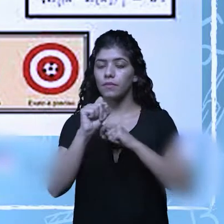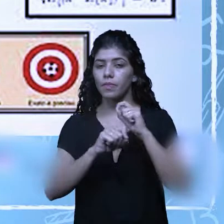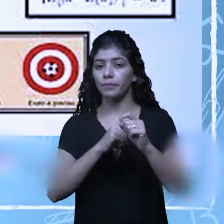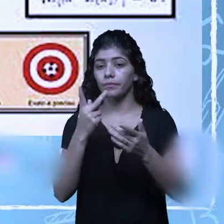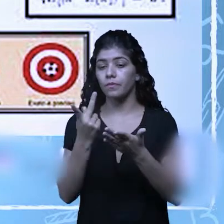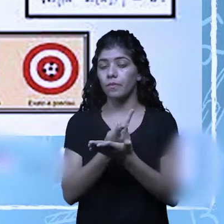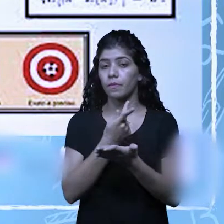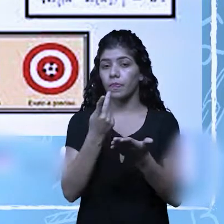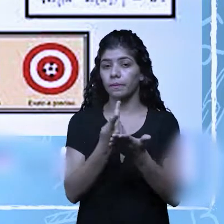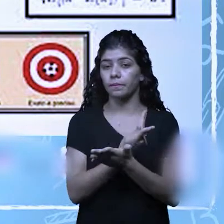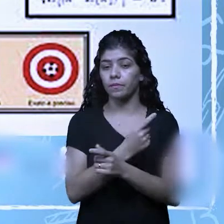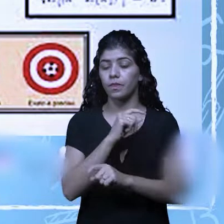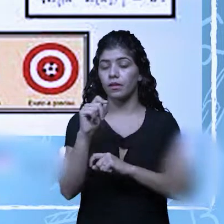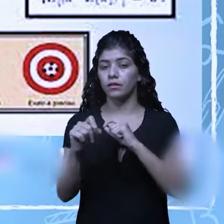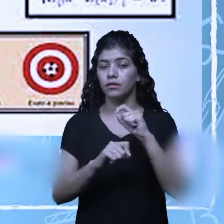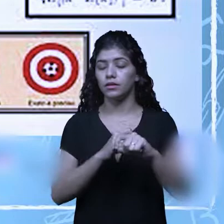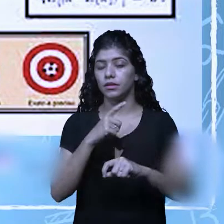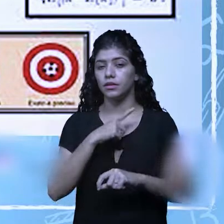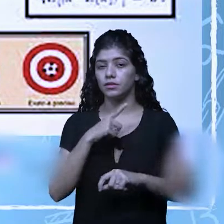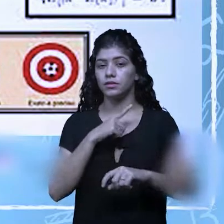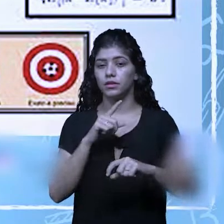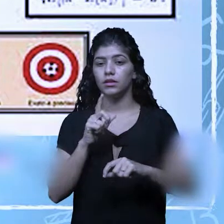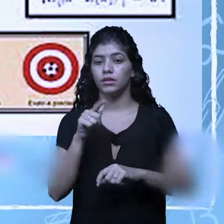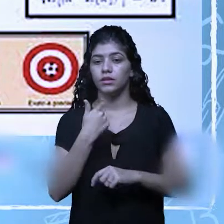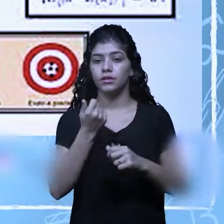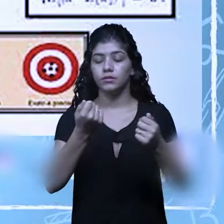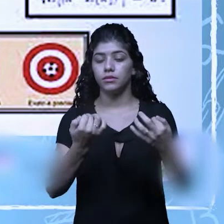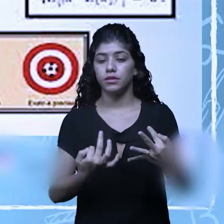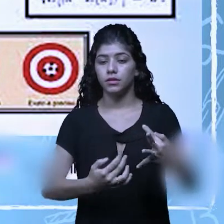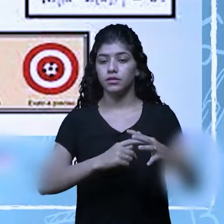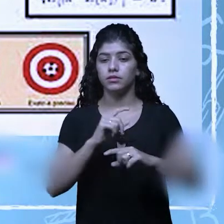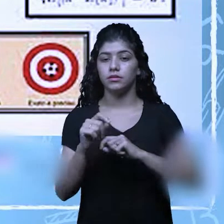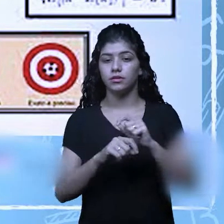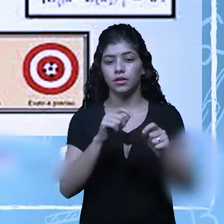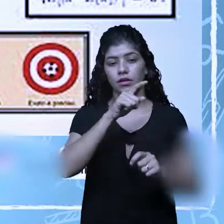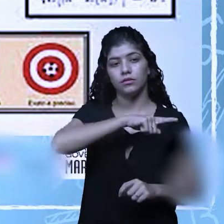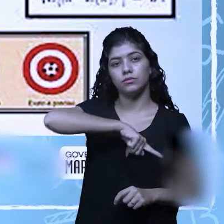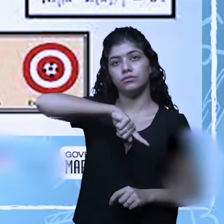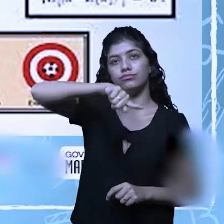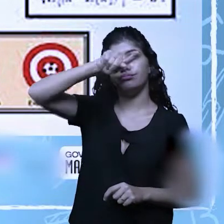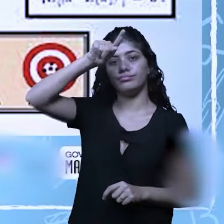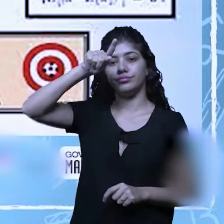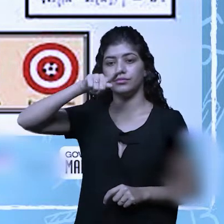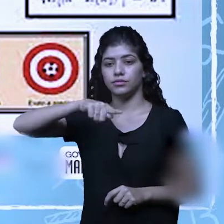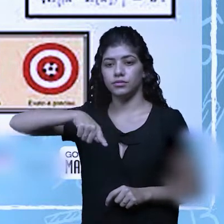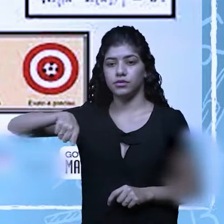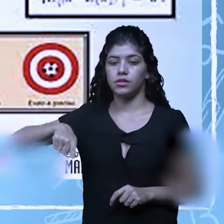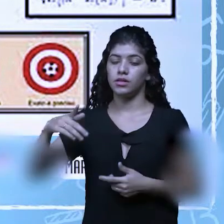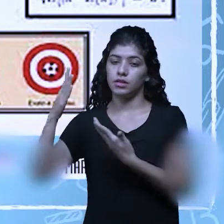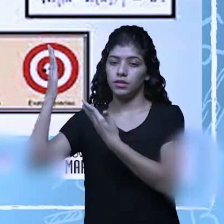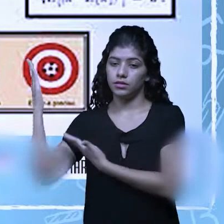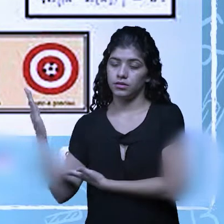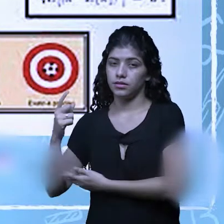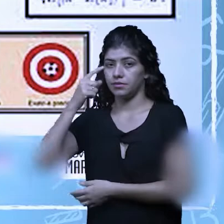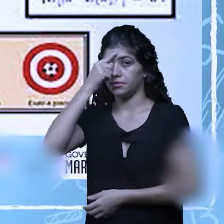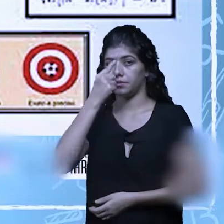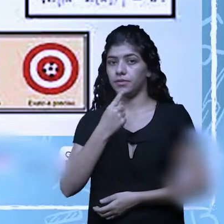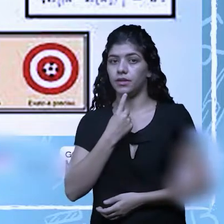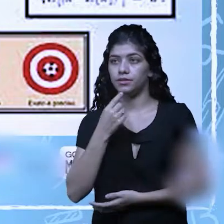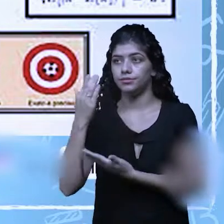esses erros, eles geram o que a gente chama de uma curva gaussiana, que é essa curva que aparece aqui na